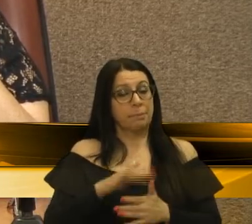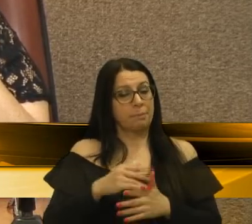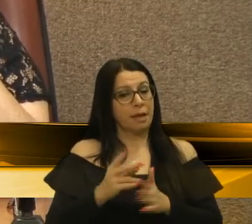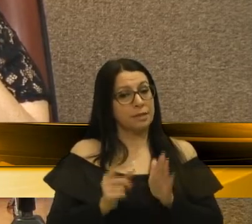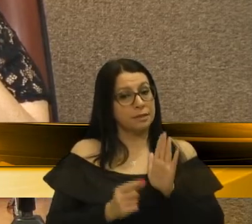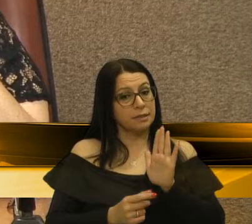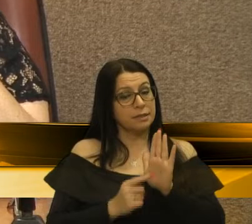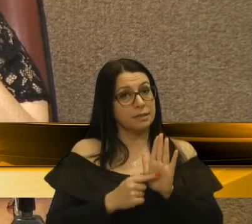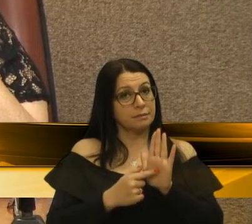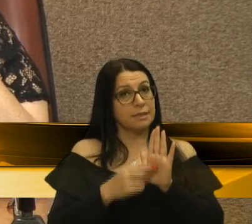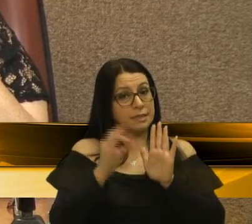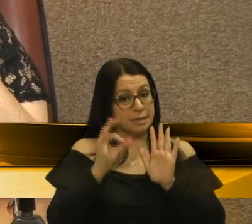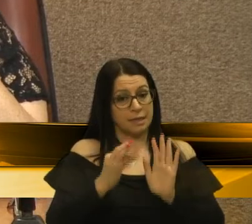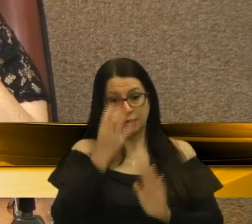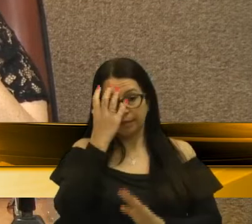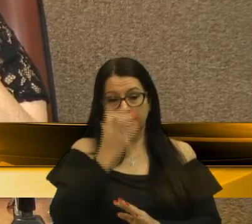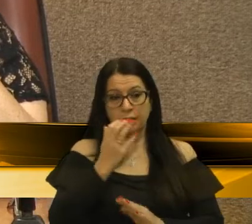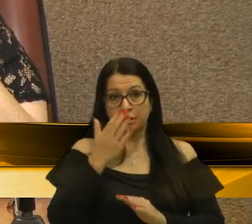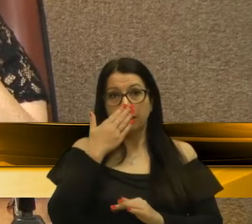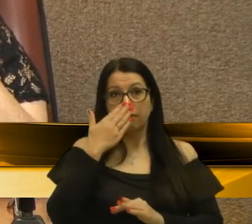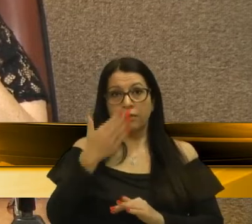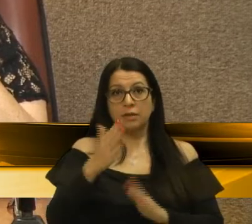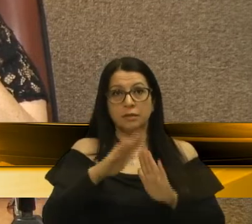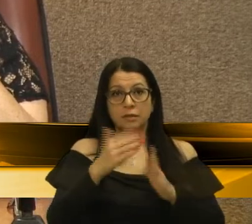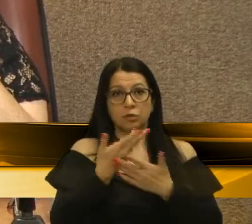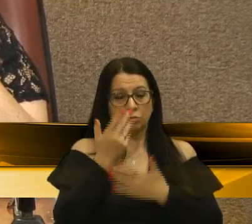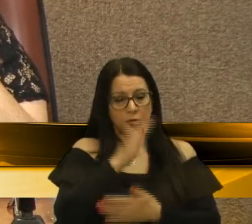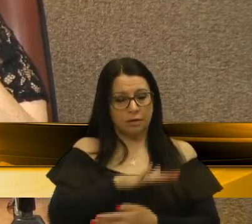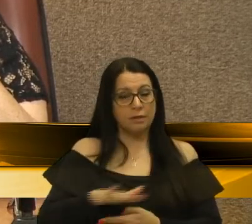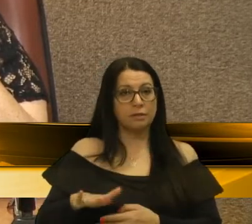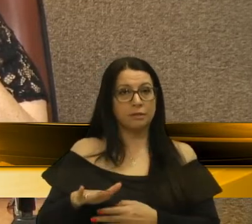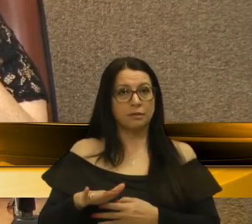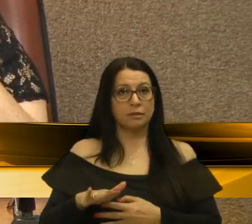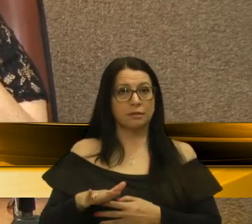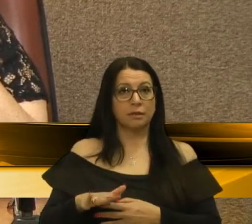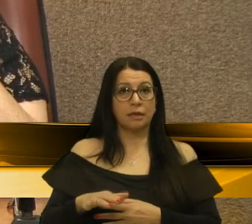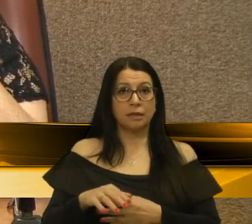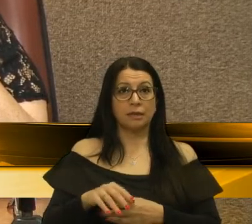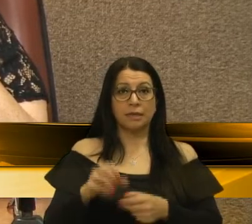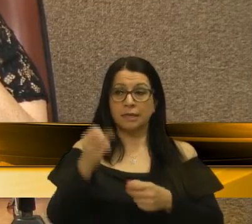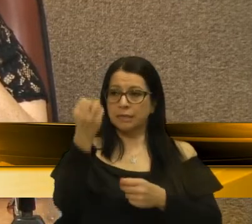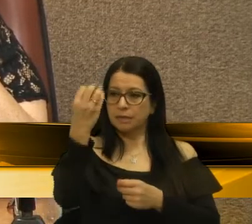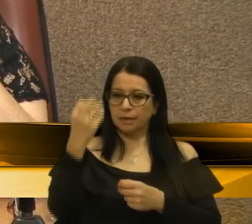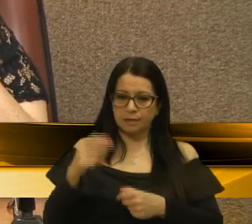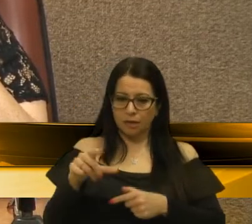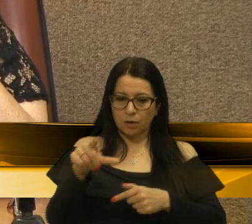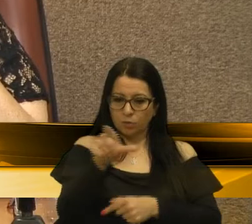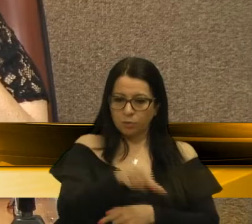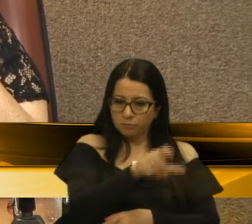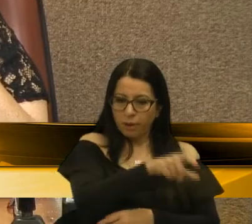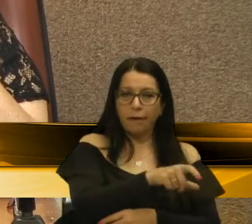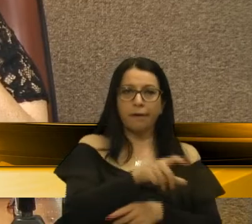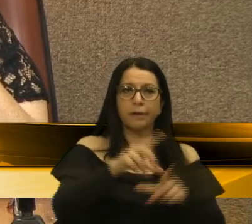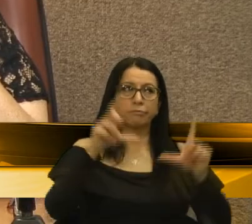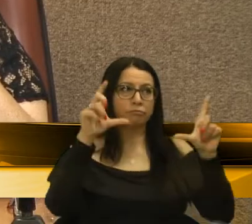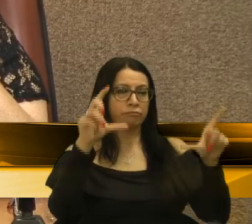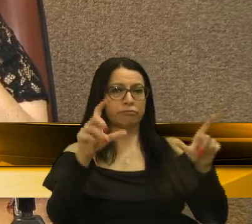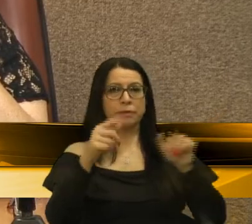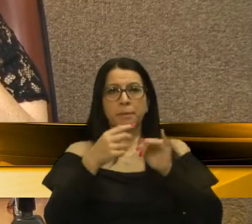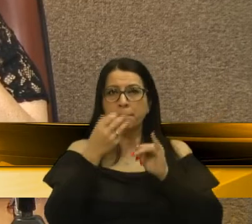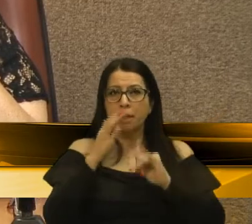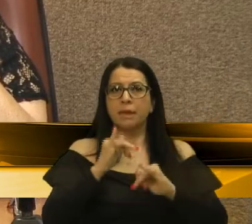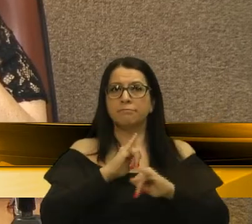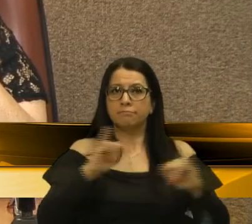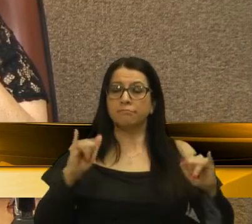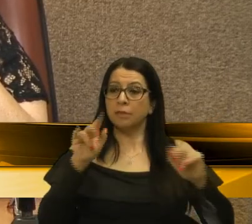acentuada em frente às escolinhas, pelo menos. Mas se a sinalização de trânsito estivesse bem sinalizada,